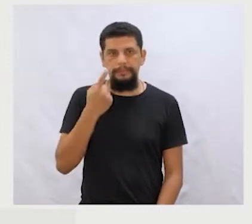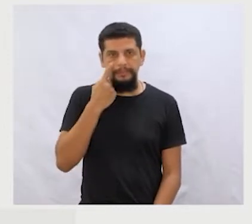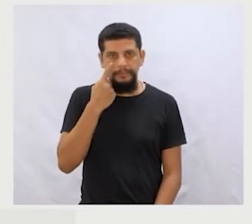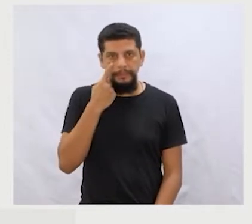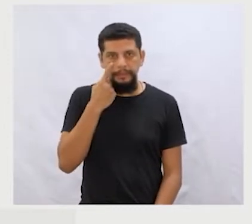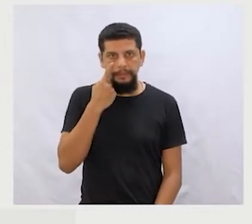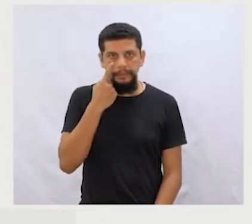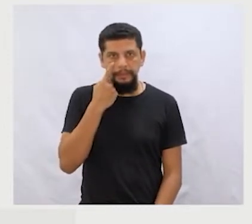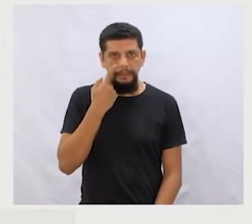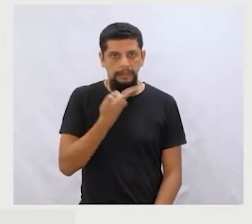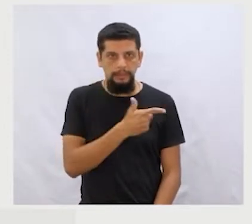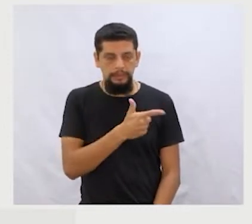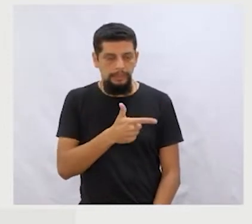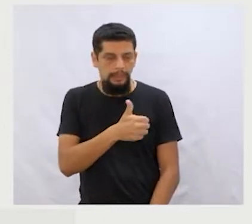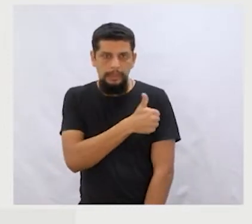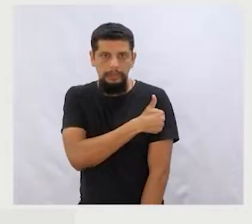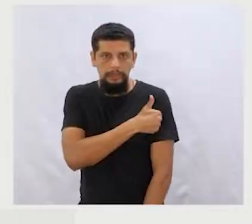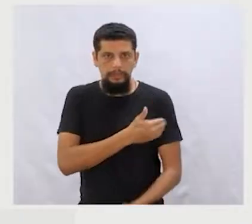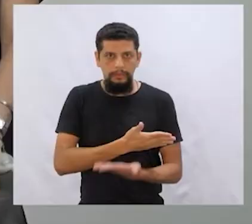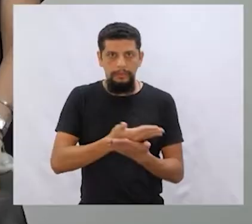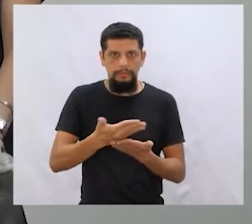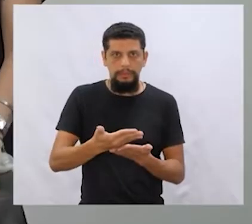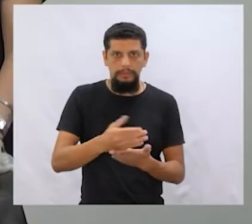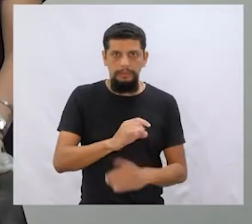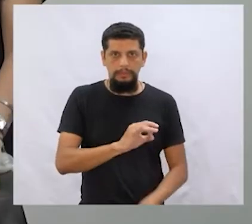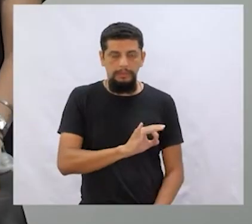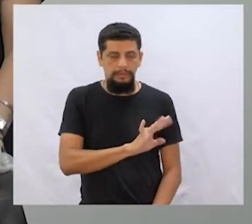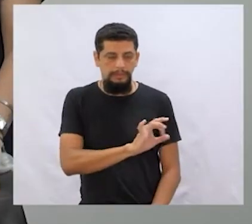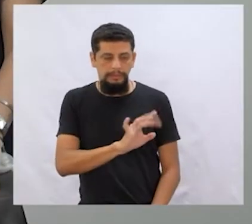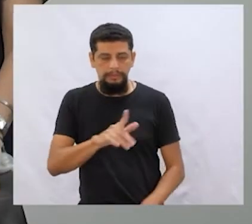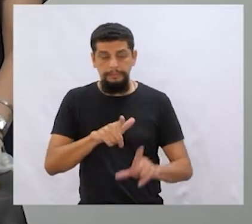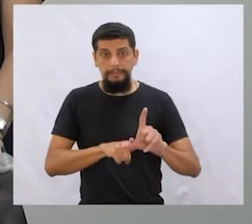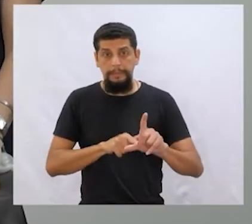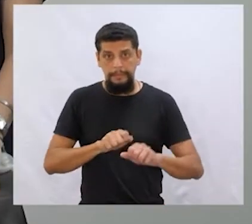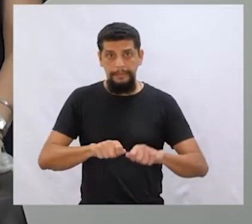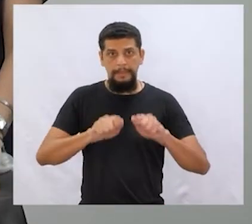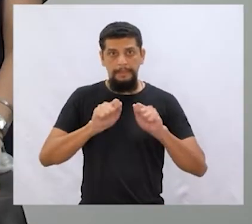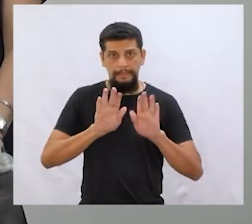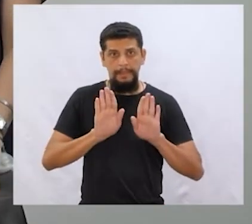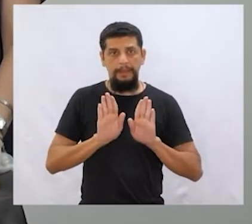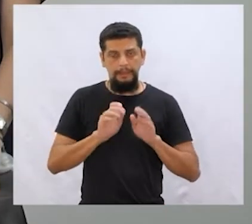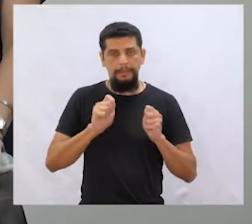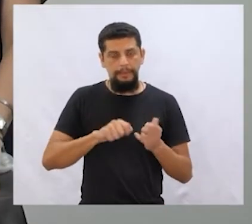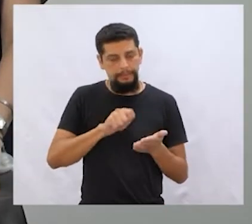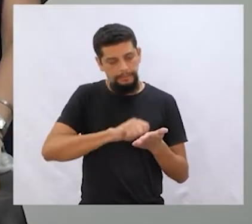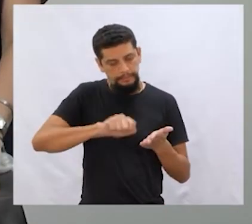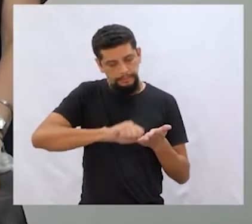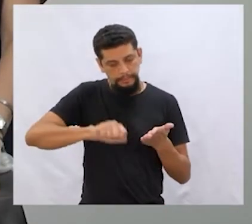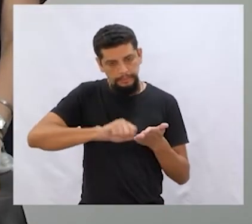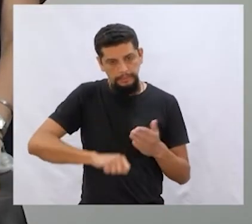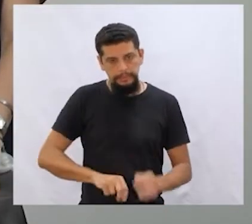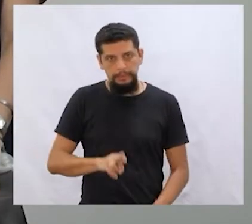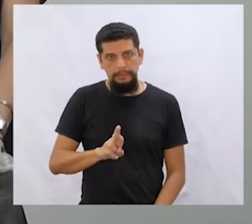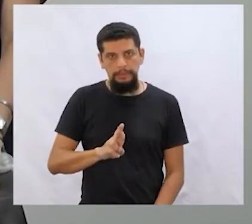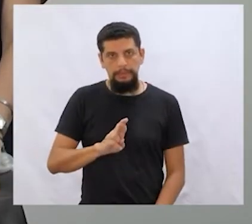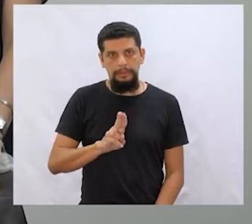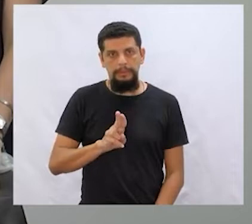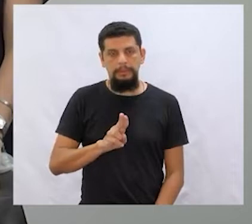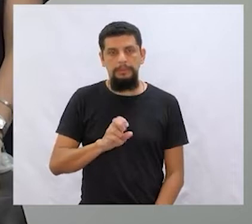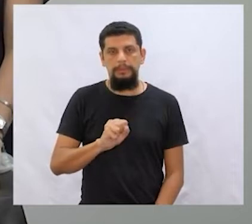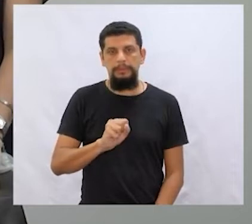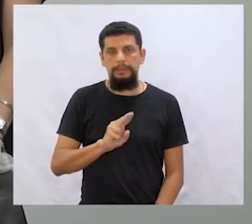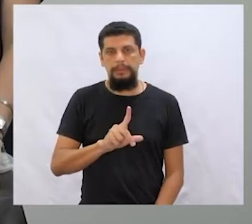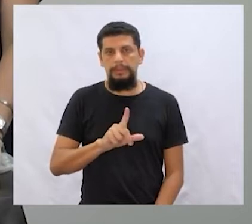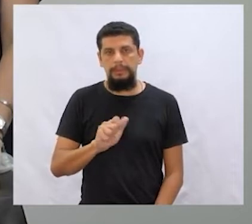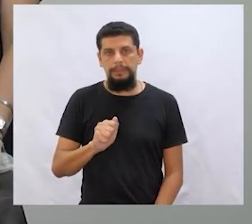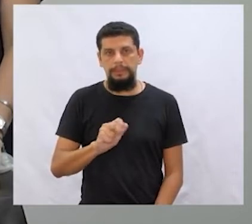E vimos que nenhum deles começavam com essas letras, mas que nós poderíamos escrever U de Úrsula, V